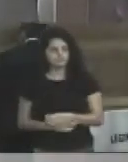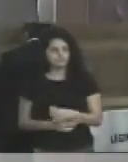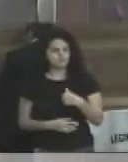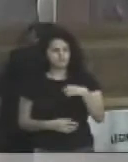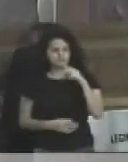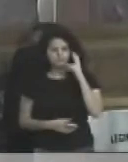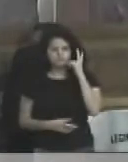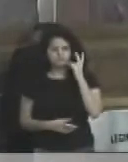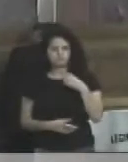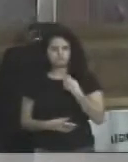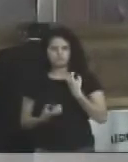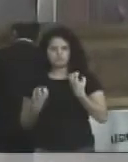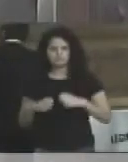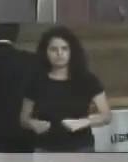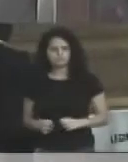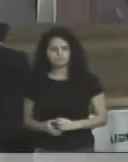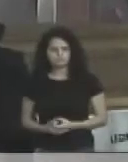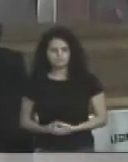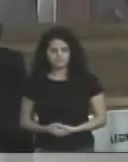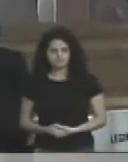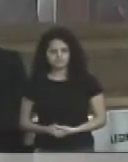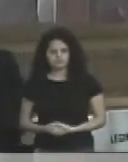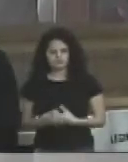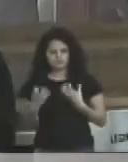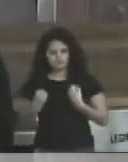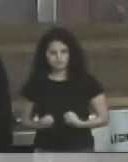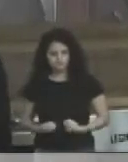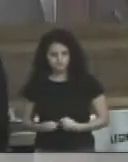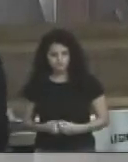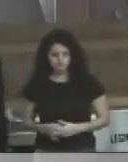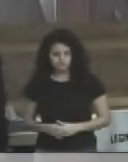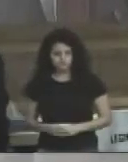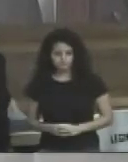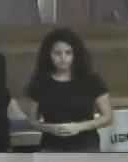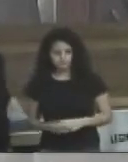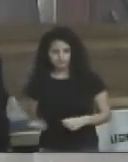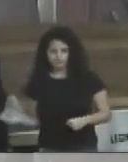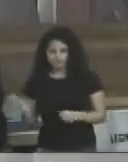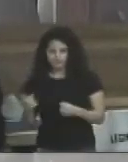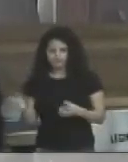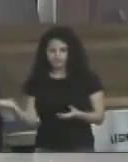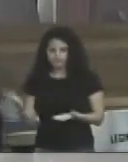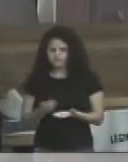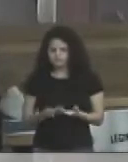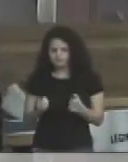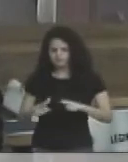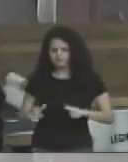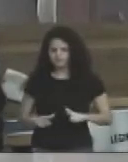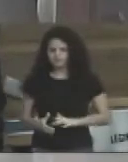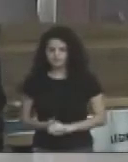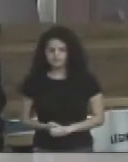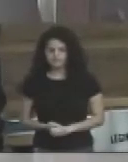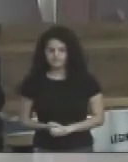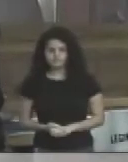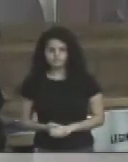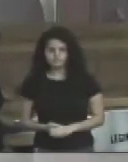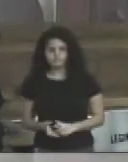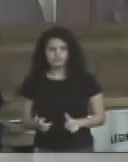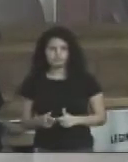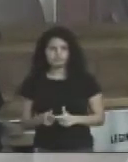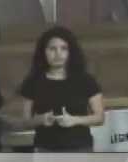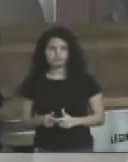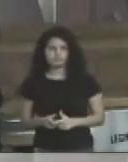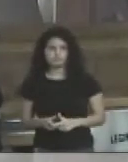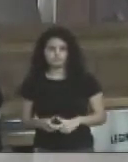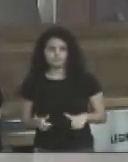posso aceitar isso. Então, nós temos duas brigas, essa primeira é a mais importante, que é trazer o emprego, depois vamos para a segunda, não tão menos importante, que é que esse